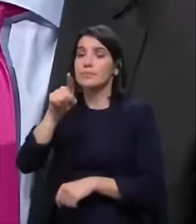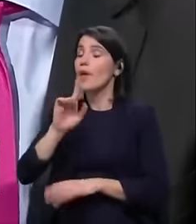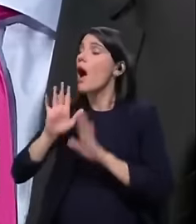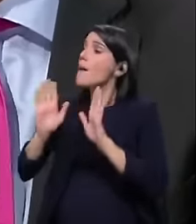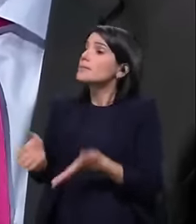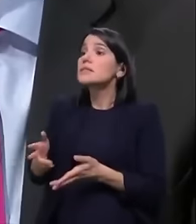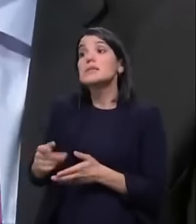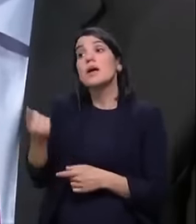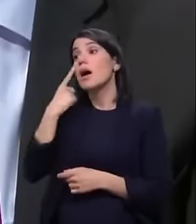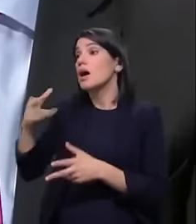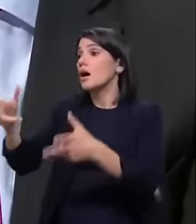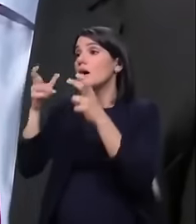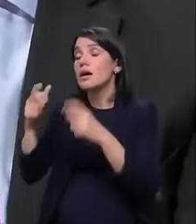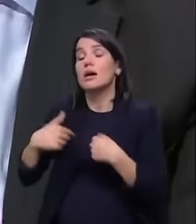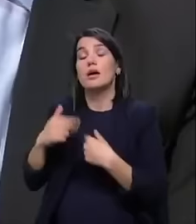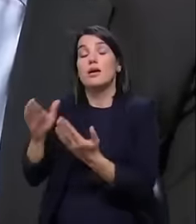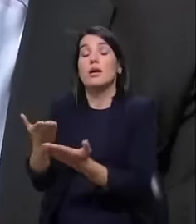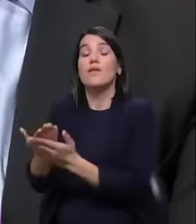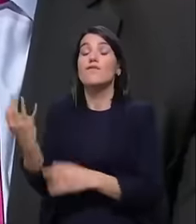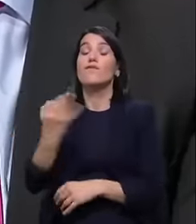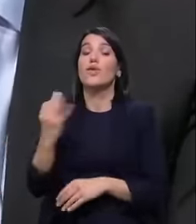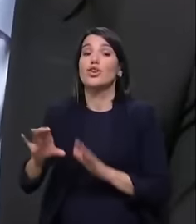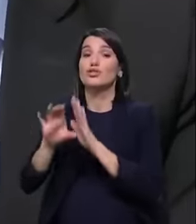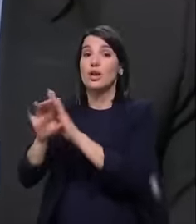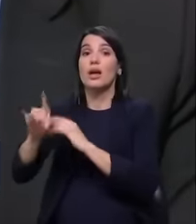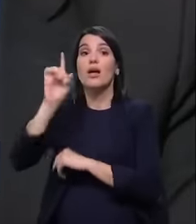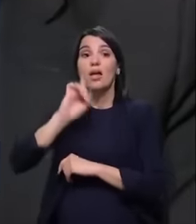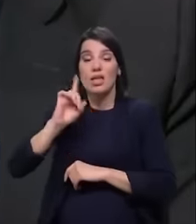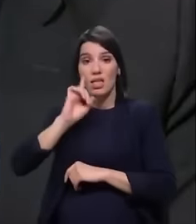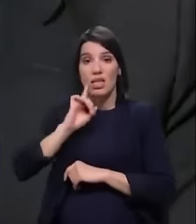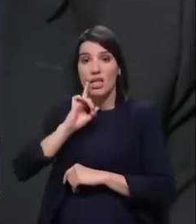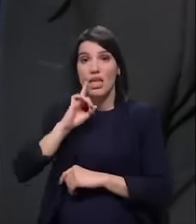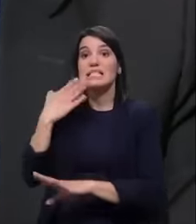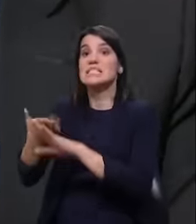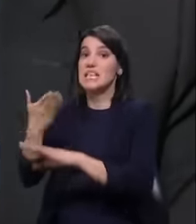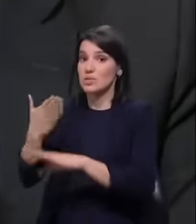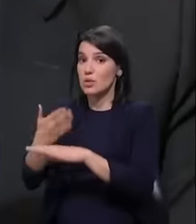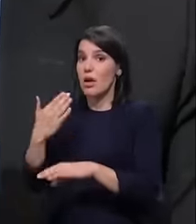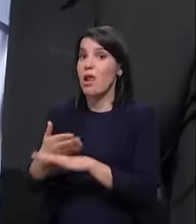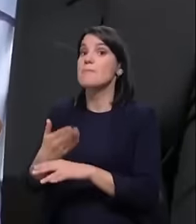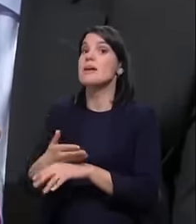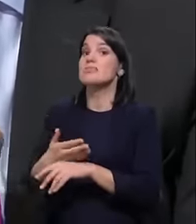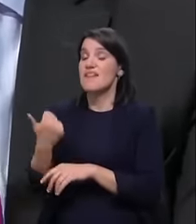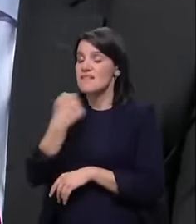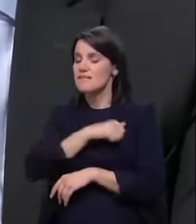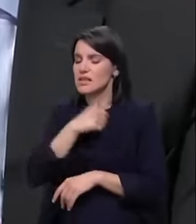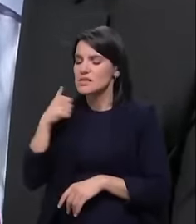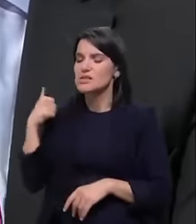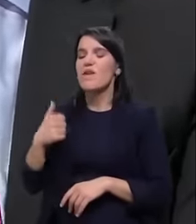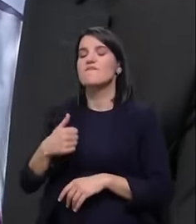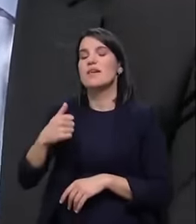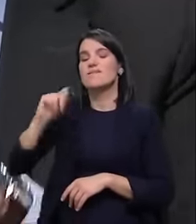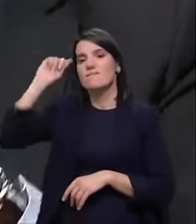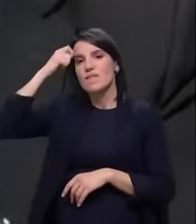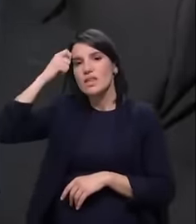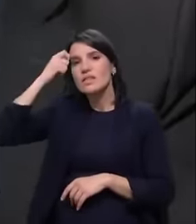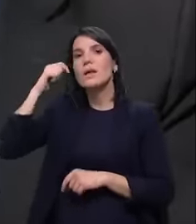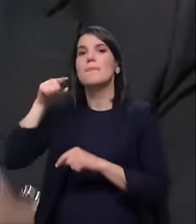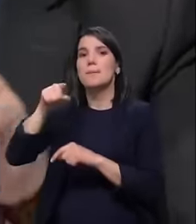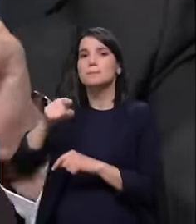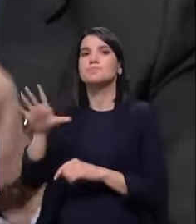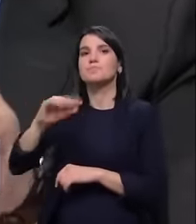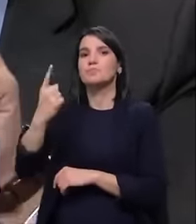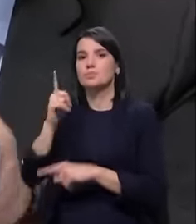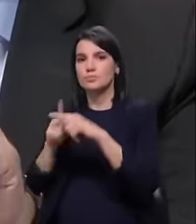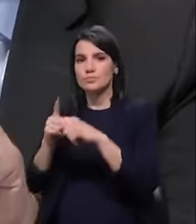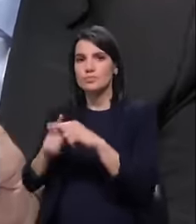Mortágua tem que ouvir isto. Foi o Chega que propôs, Mariana Mortágua. Mais truques? Que as mulheres agredidas sexualmente e vítimas de violência doméstica tivessem uma coisa, tivessem uma